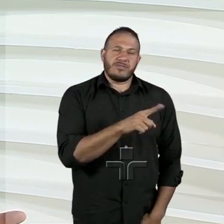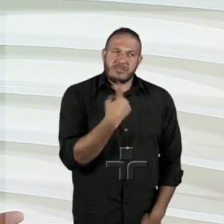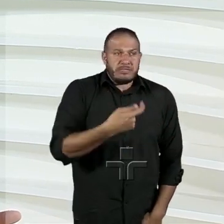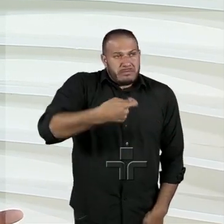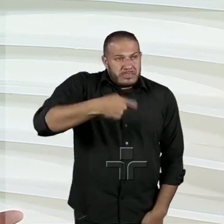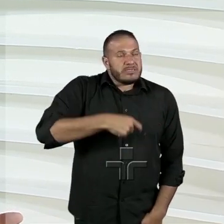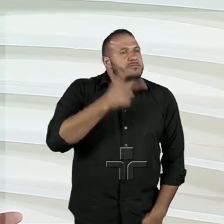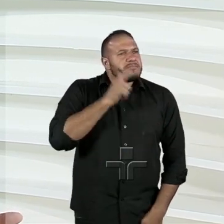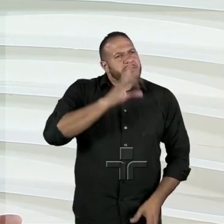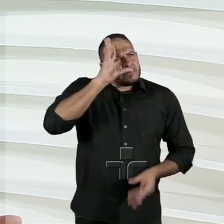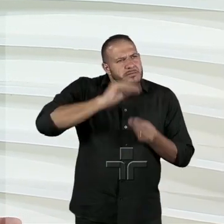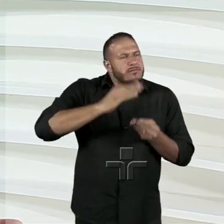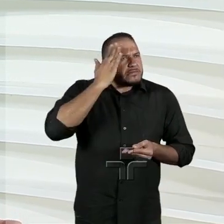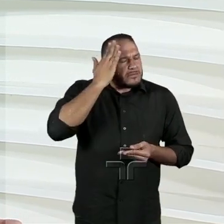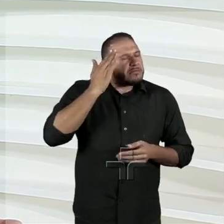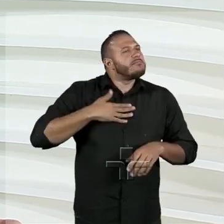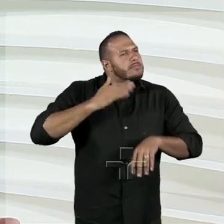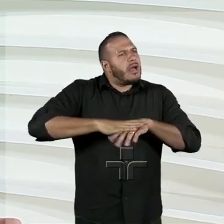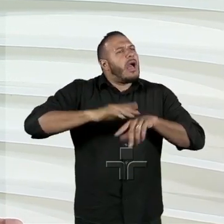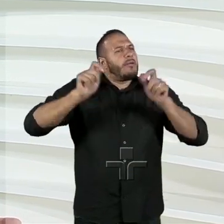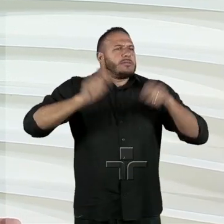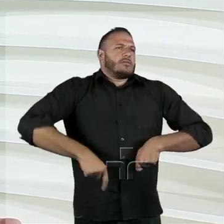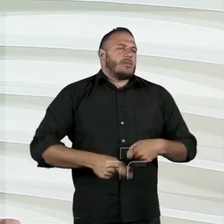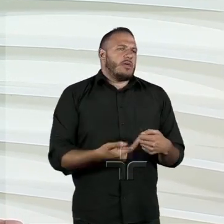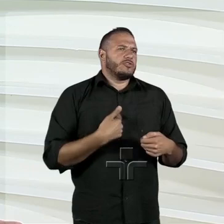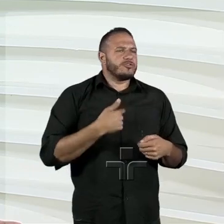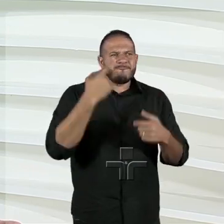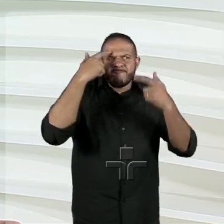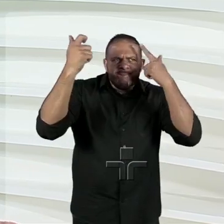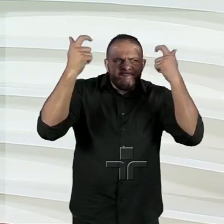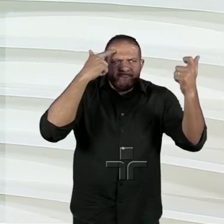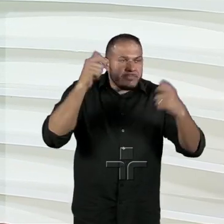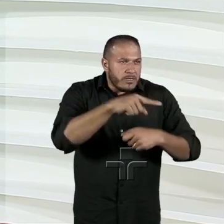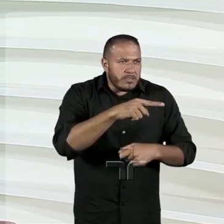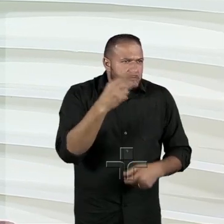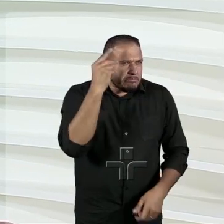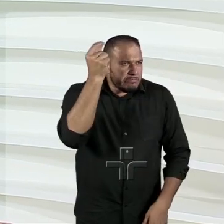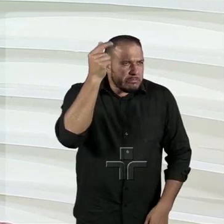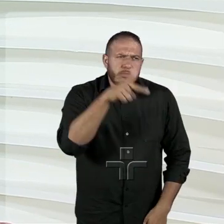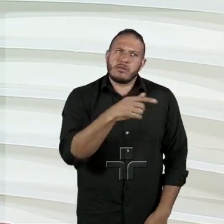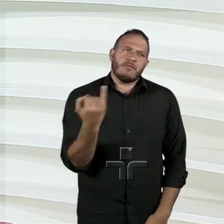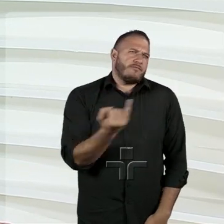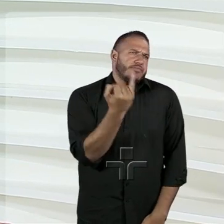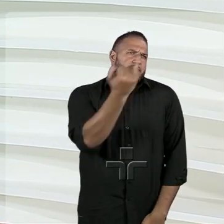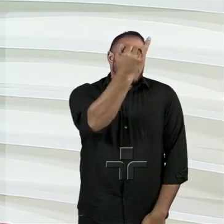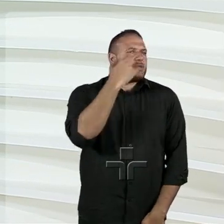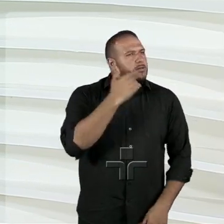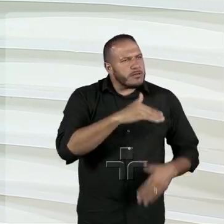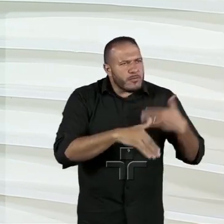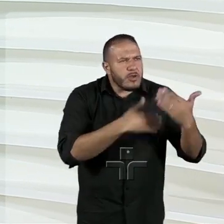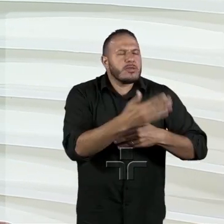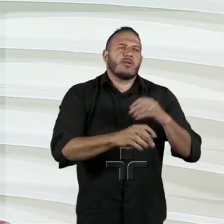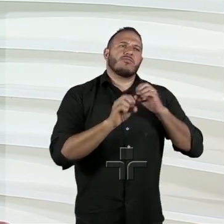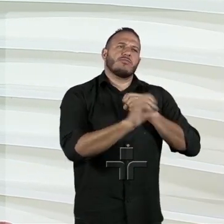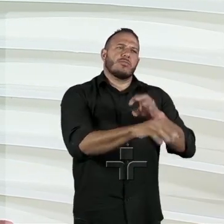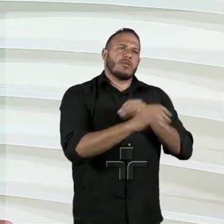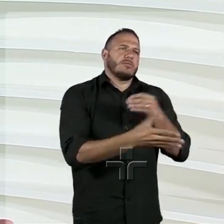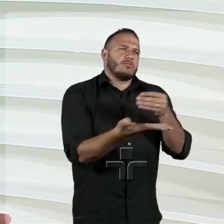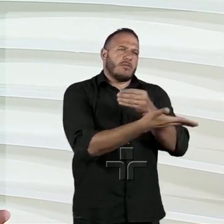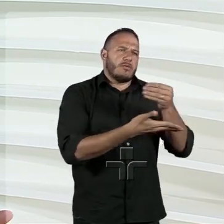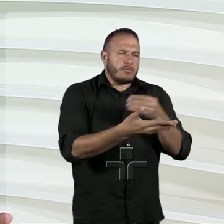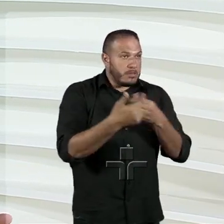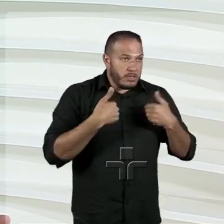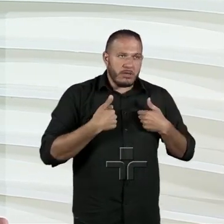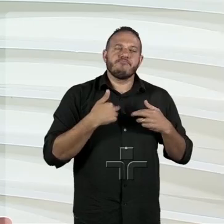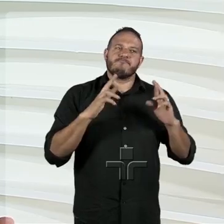que a capacidade de criação, a liberdade de criação é fundamental também no processo da educação básica. Eu acredito muito nisso,